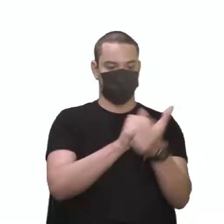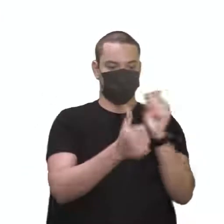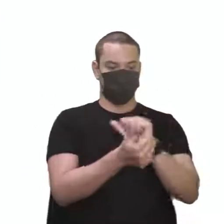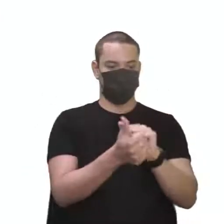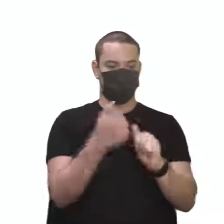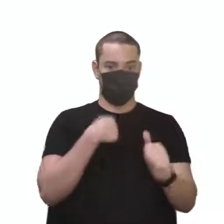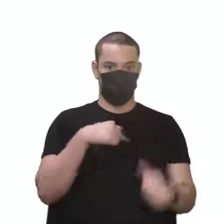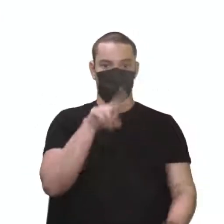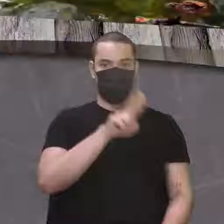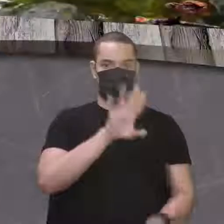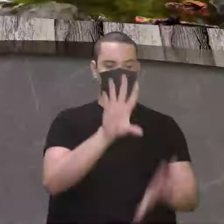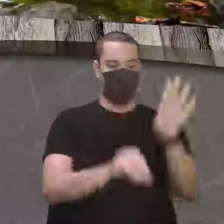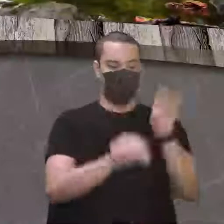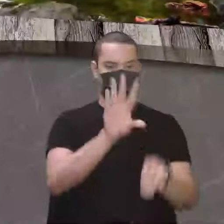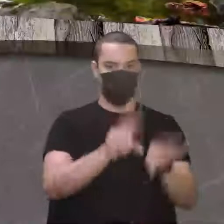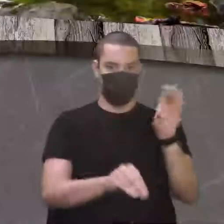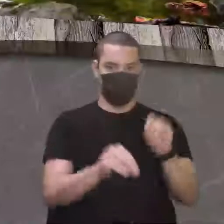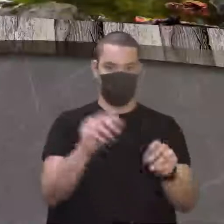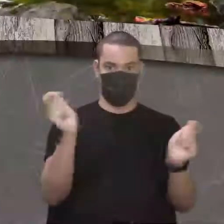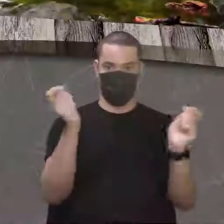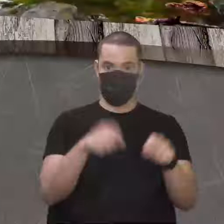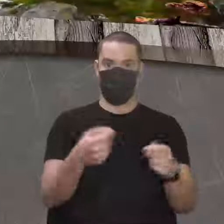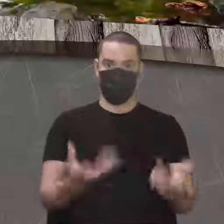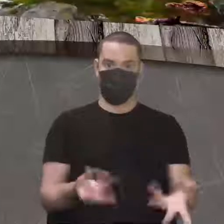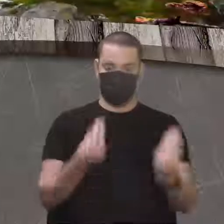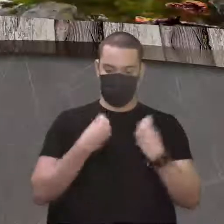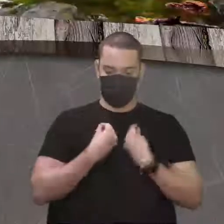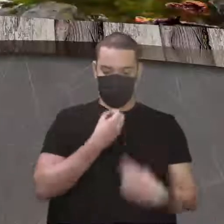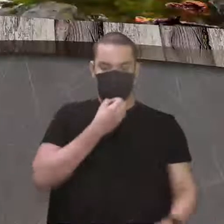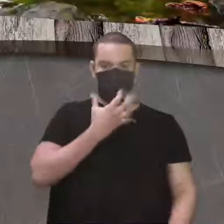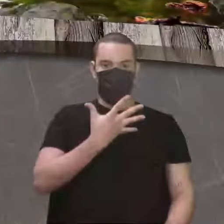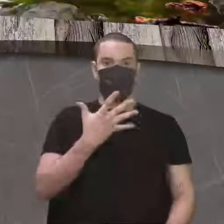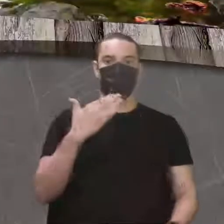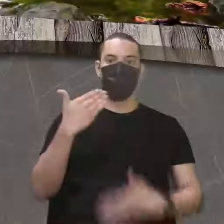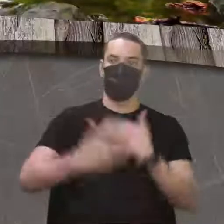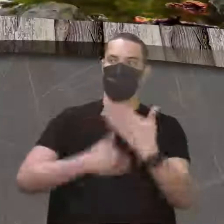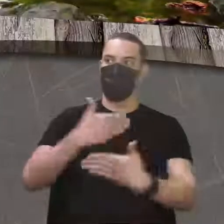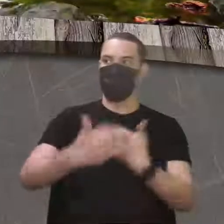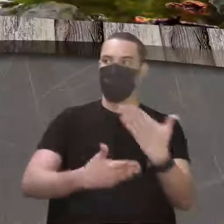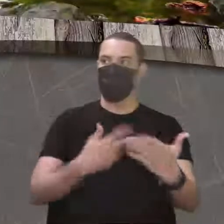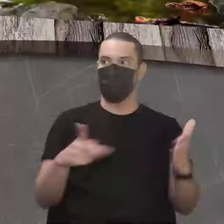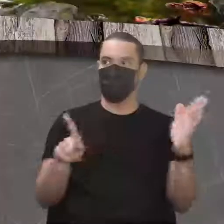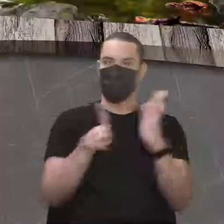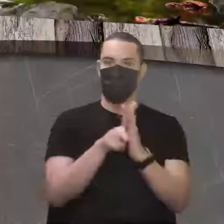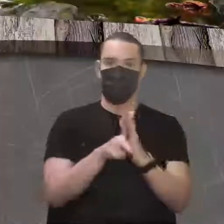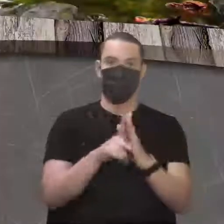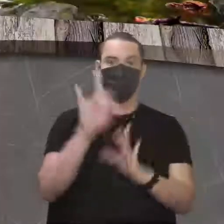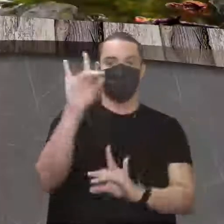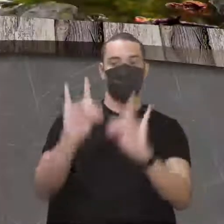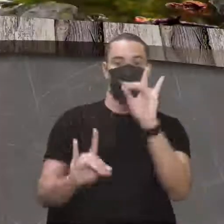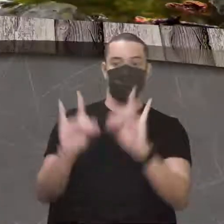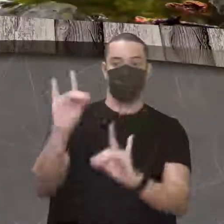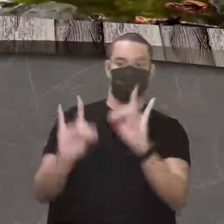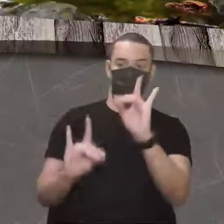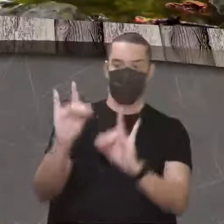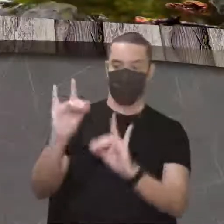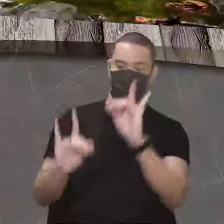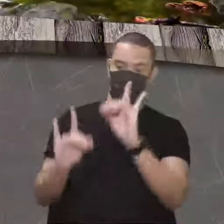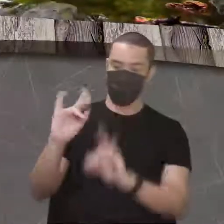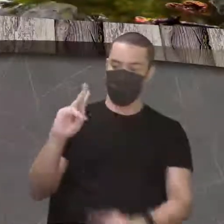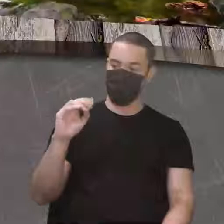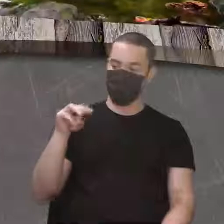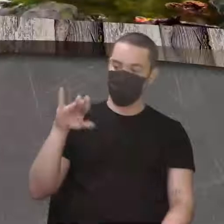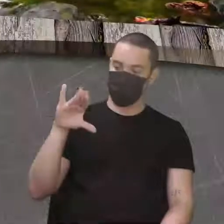manipulado geneticamente para beneficiar a mim num processo de produção de um hormônio, num processo